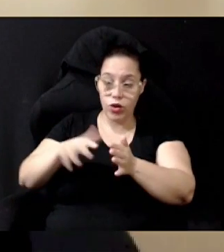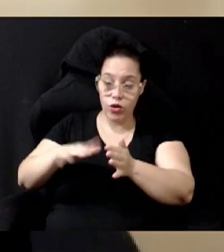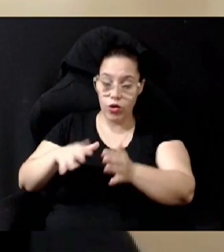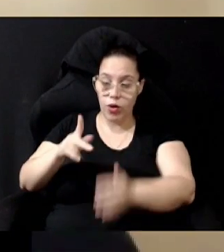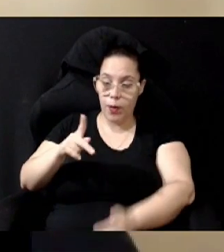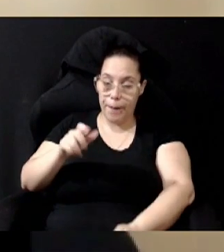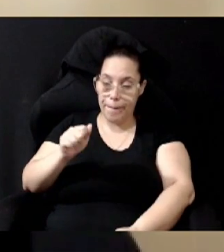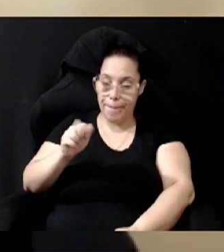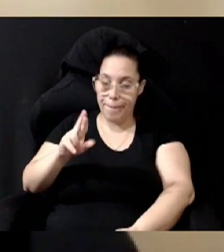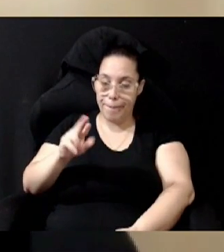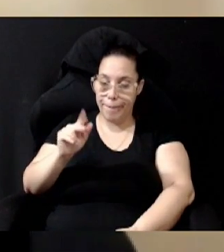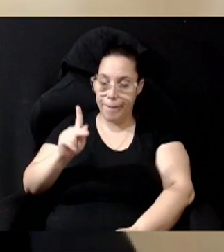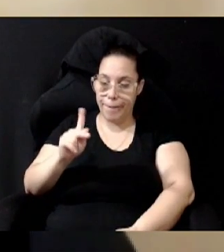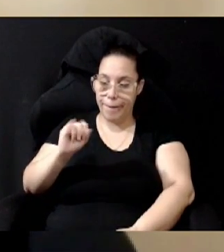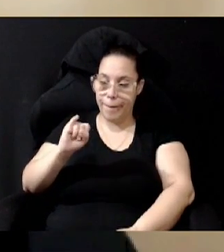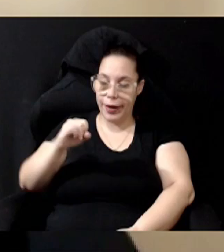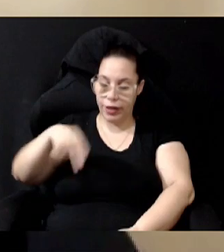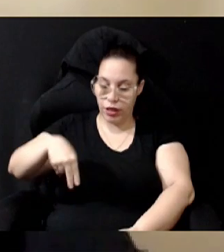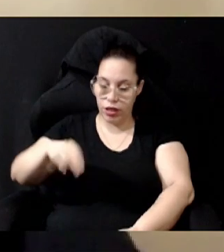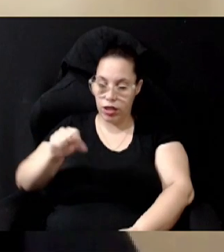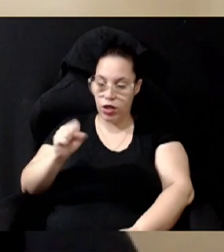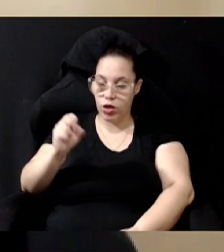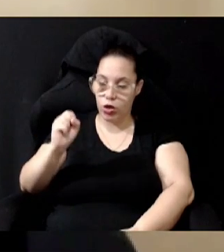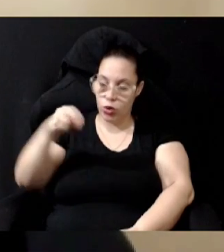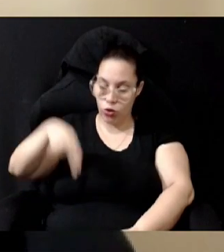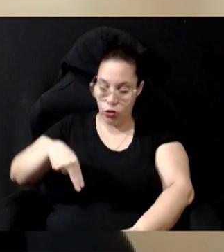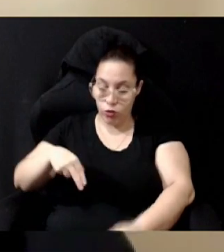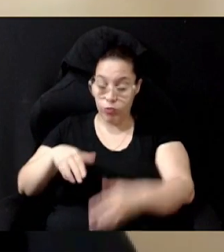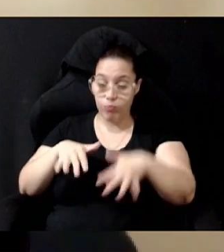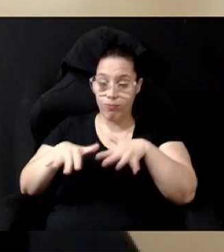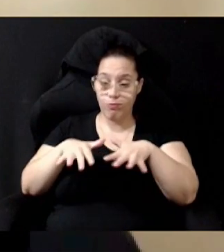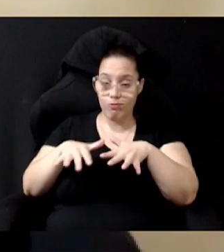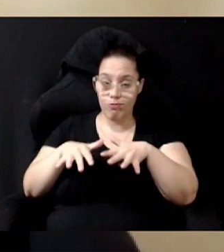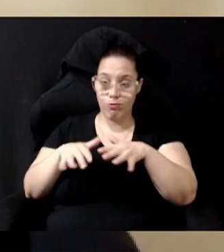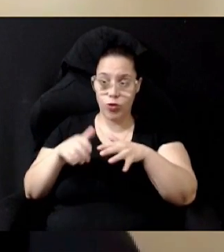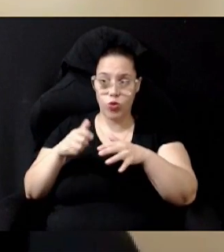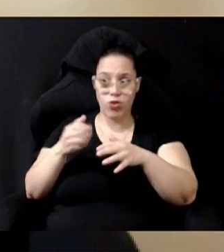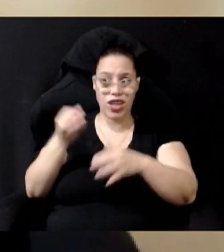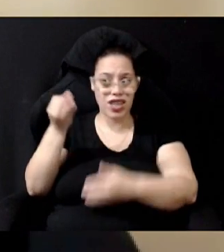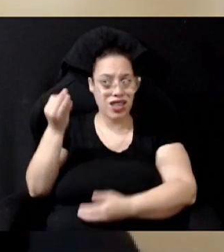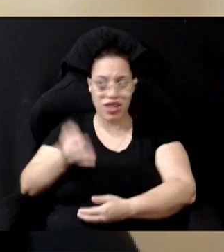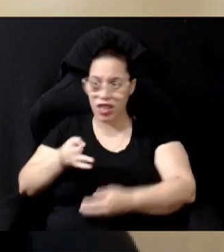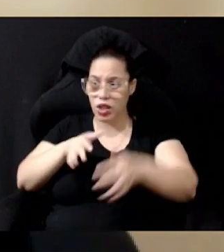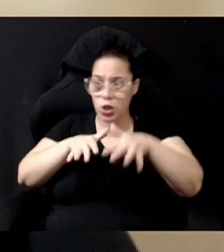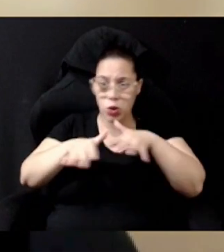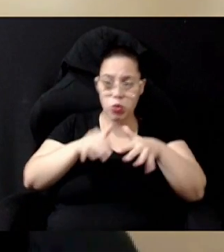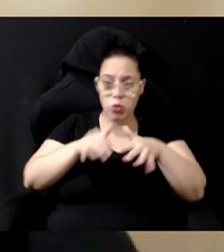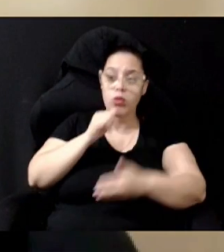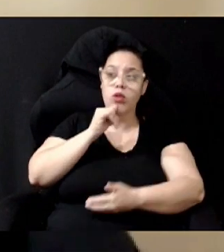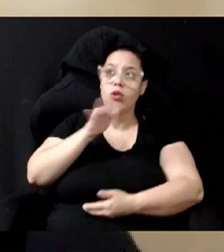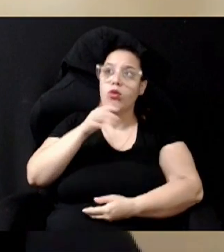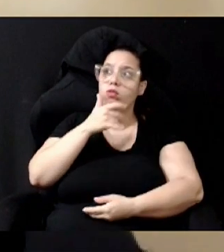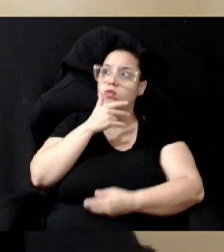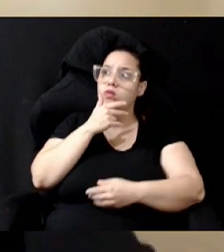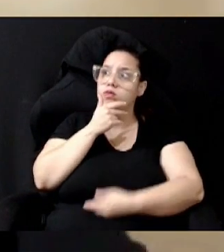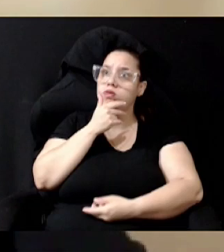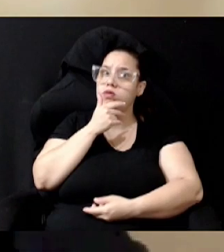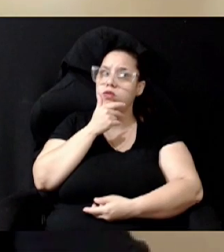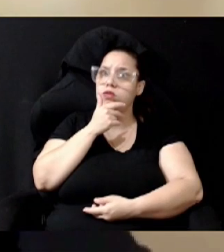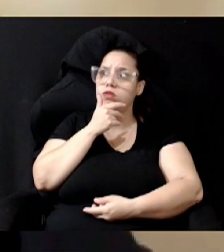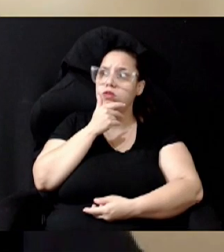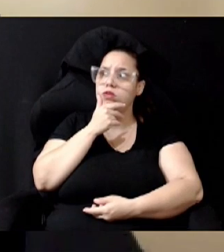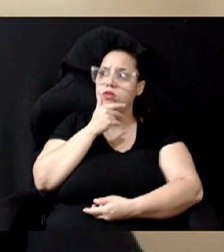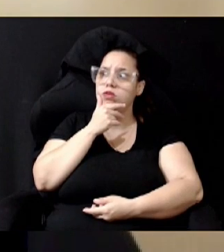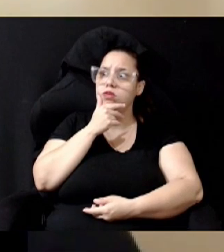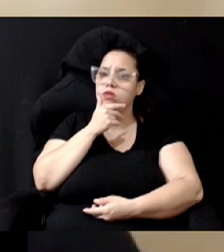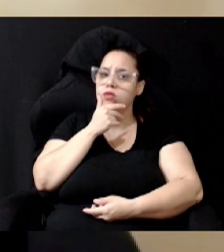Outros distúrbios de movimento geram imprecisão, como, por exemplo, um nomezinho